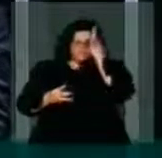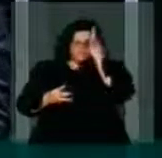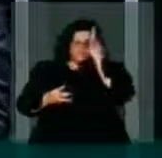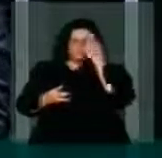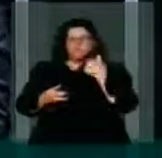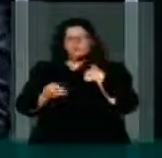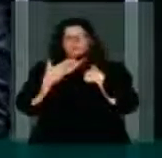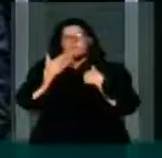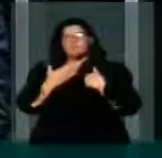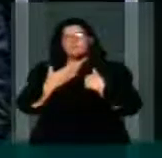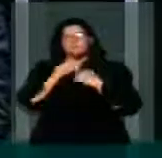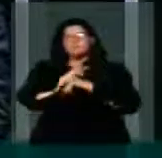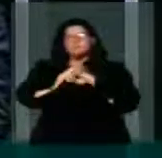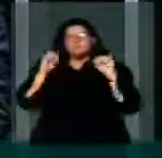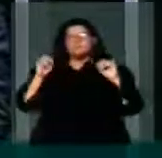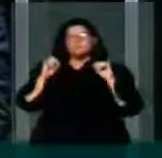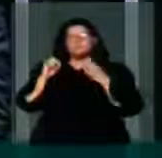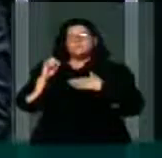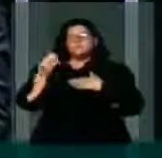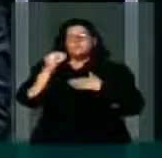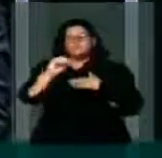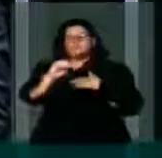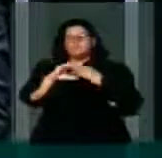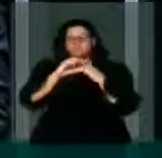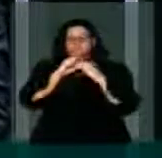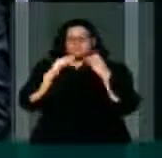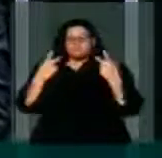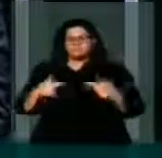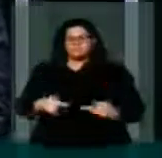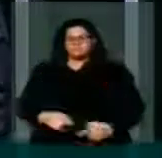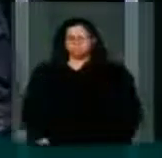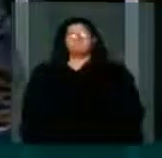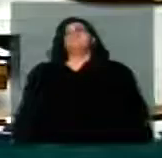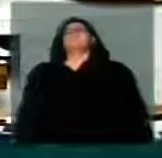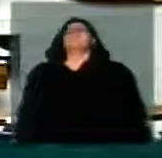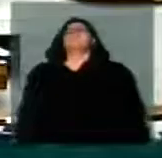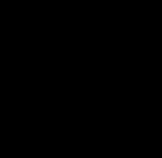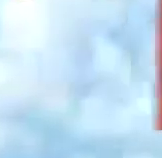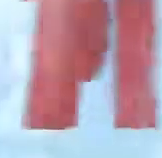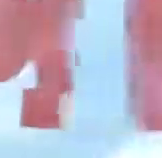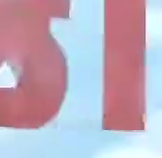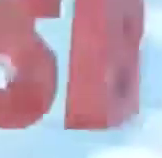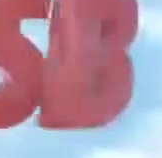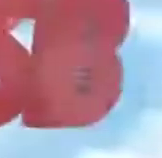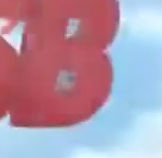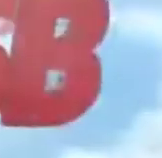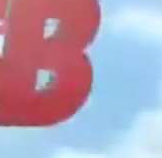que seja disponibilizado a minha fala nos meios de comunicação oficiais da casa. Muito obrigado.